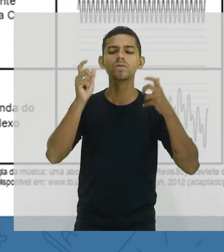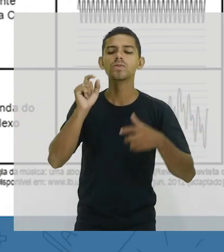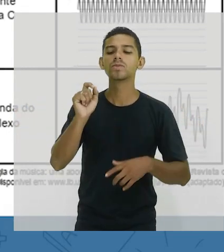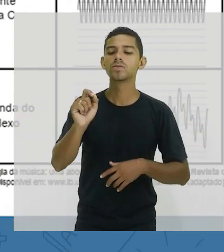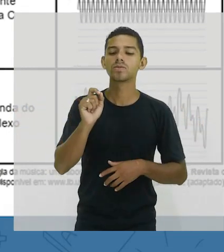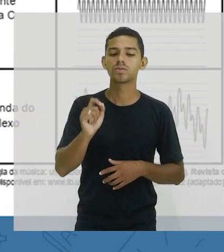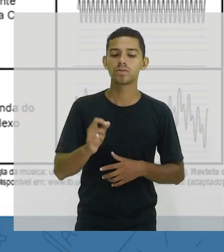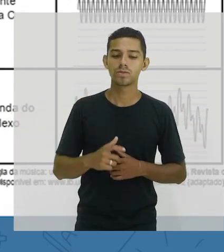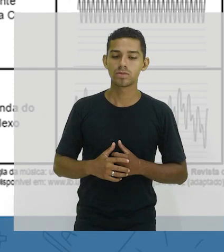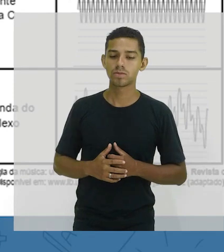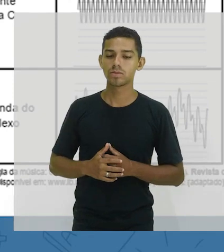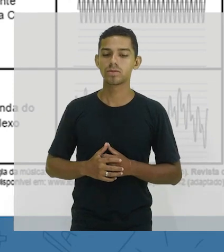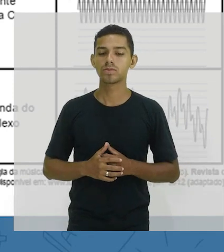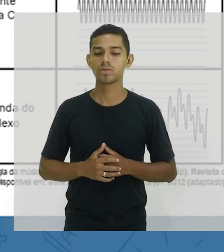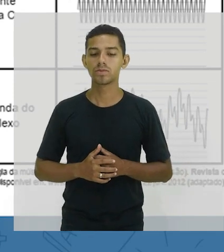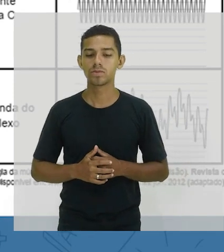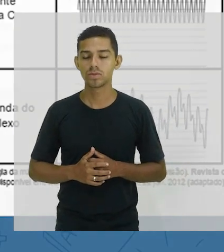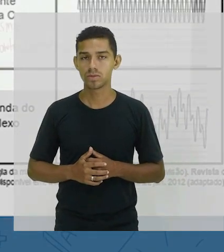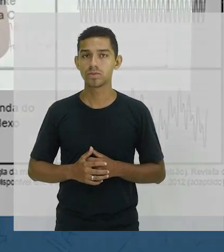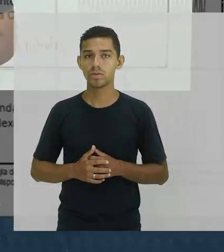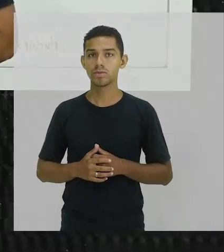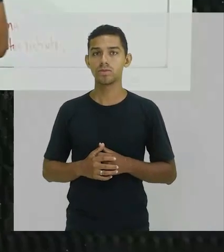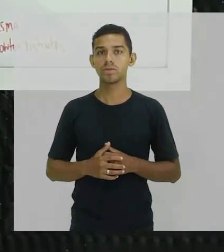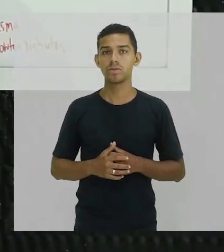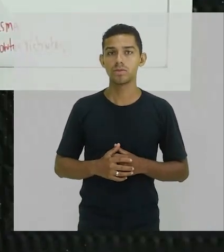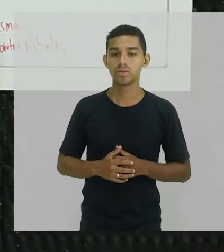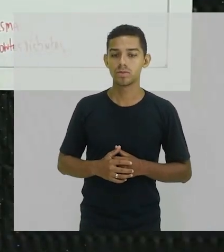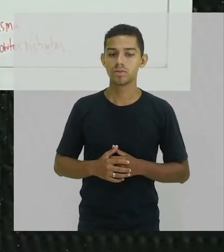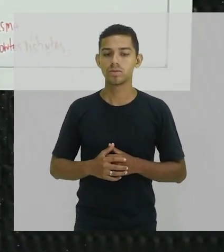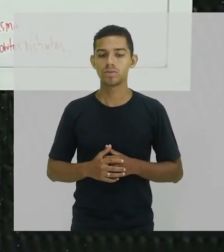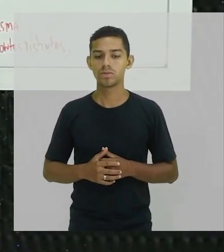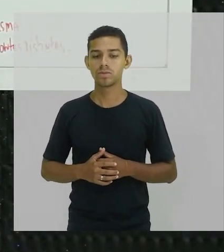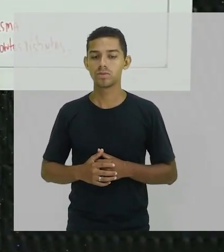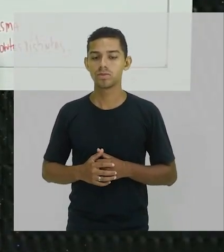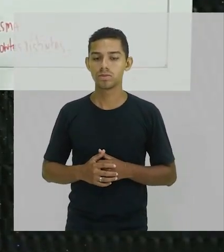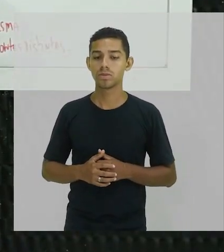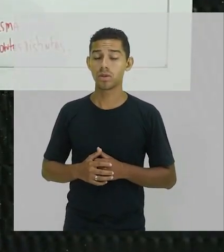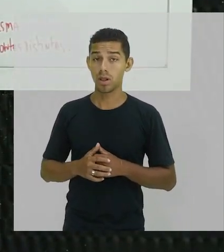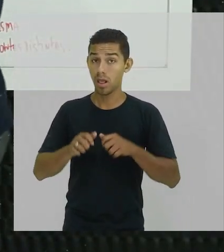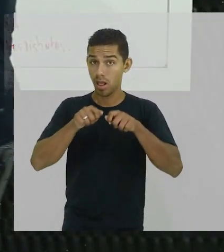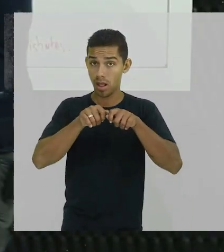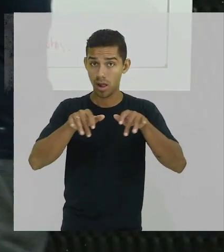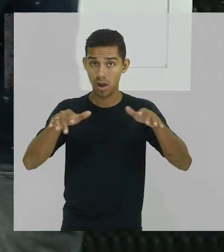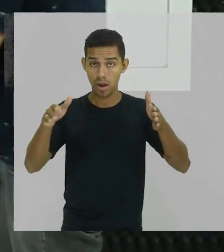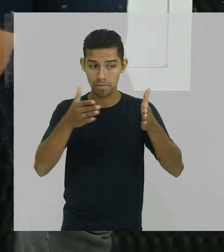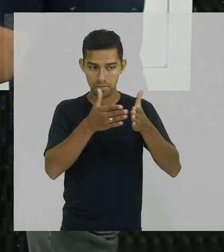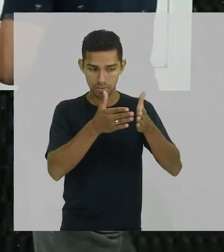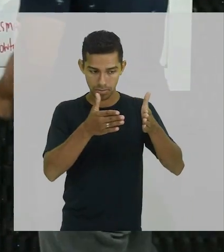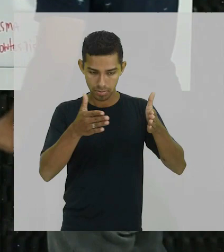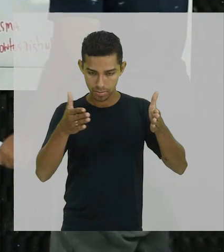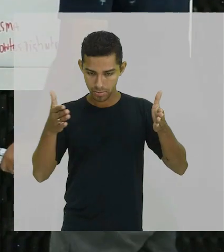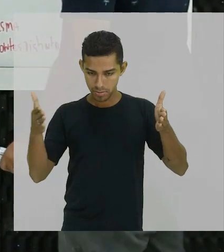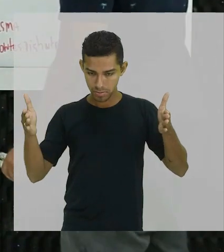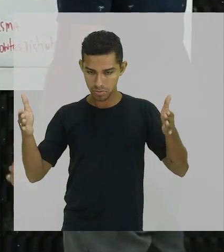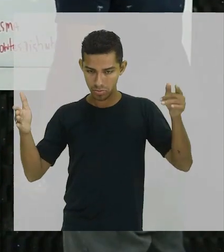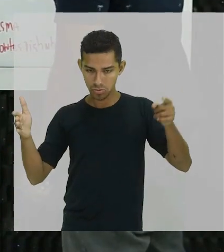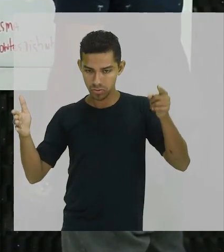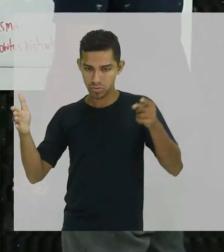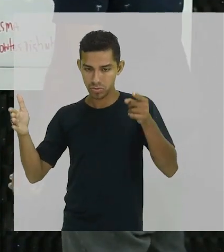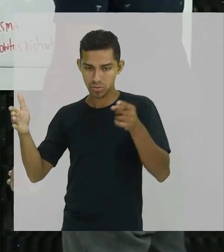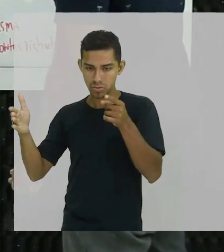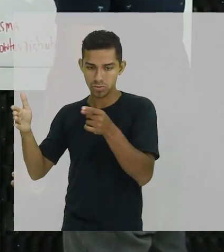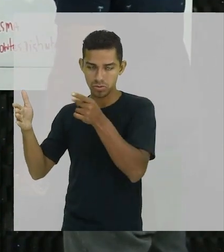observar é essa ocupação aí, que tem uma relação com a amplitude. Então a primeira coisa que a gente vai observar